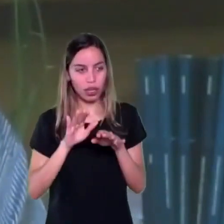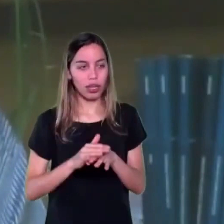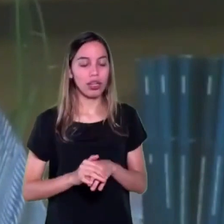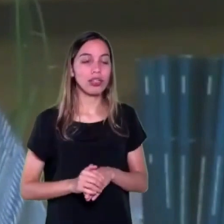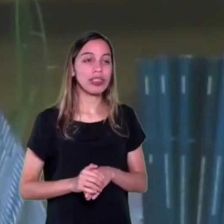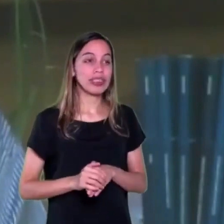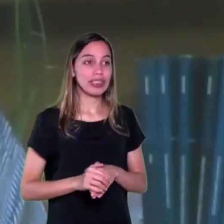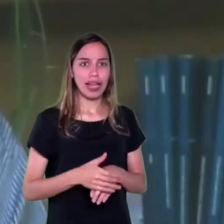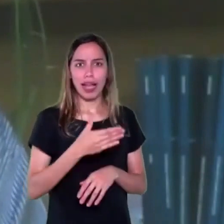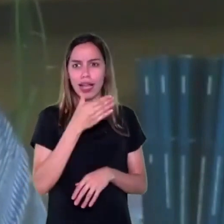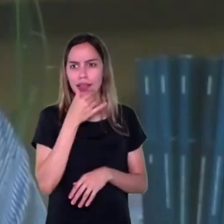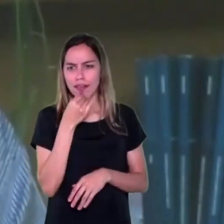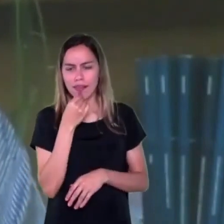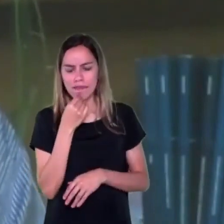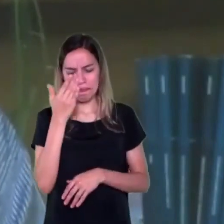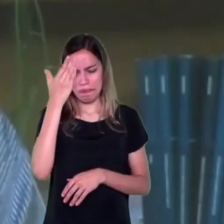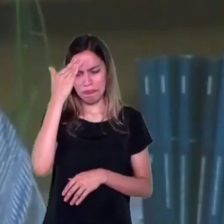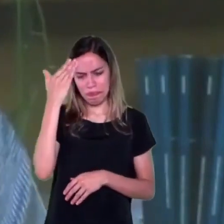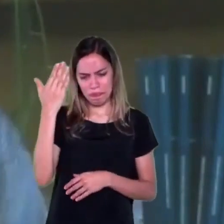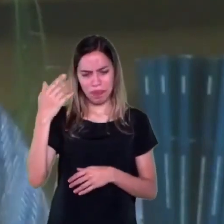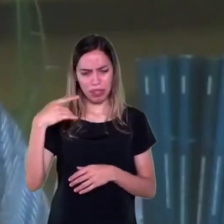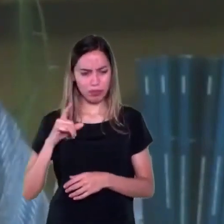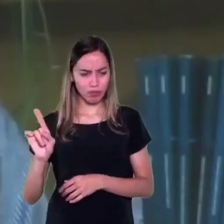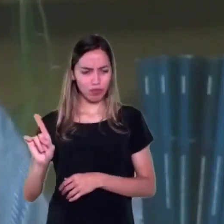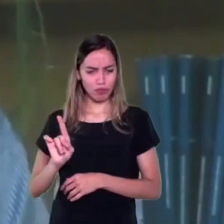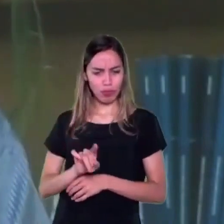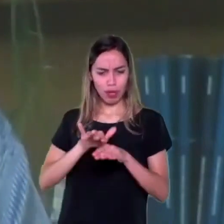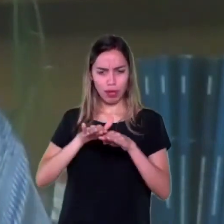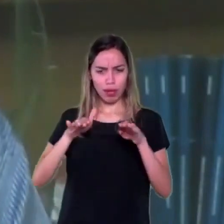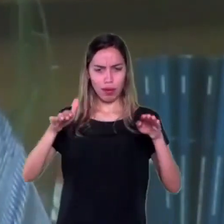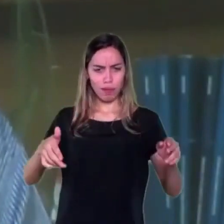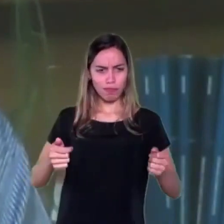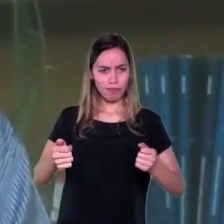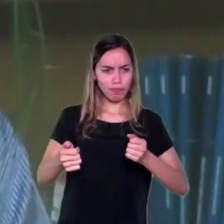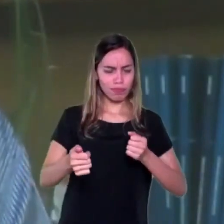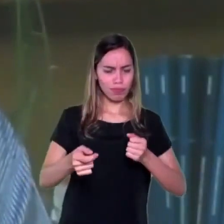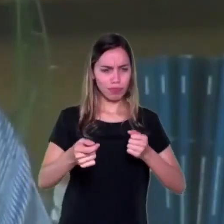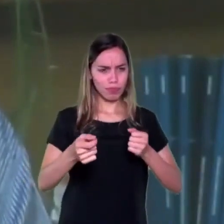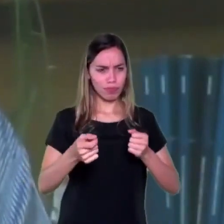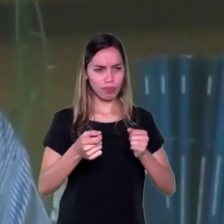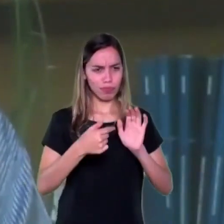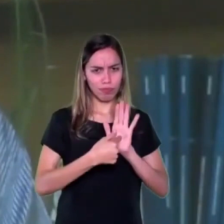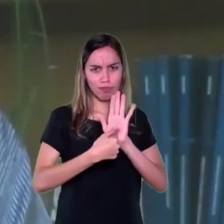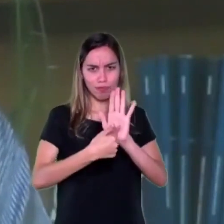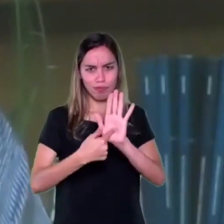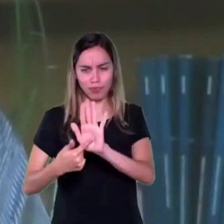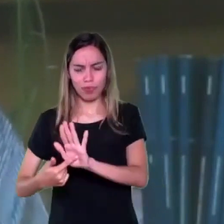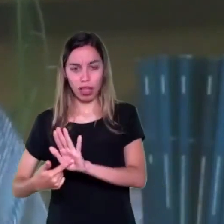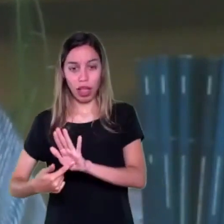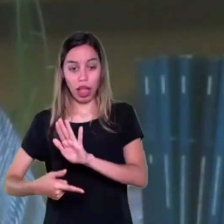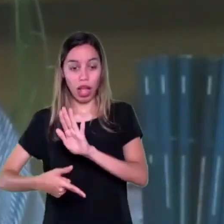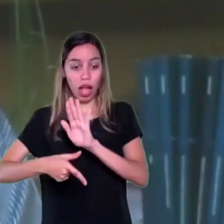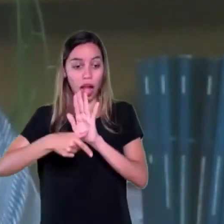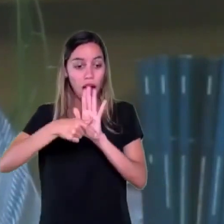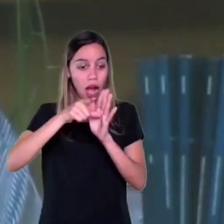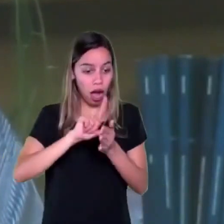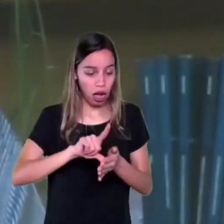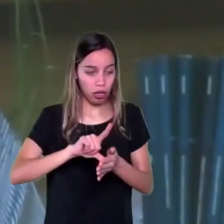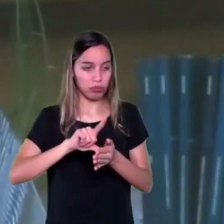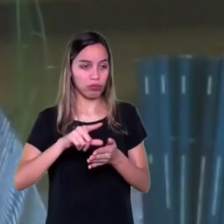grande revelação para os palcos da época, muito antes de Itaúna tornar-se cidade.